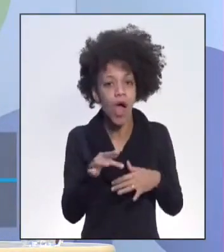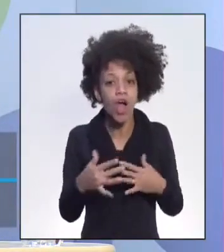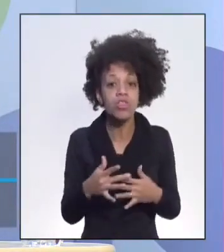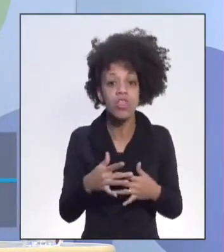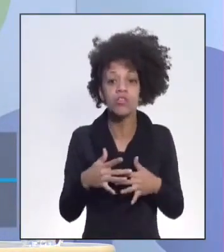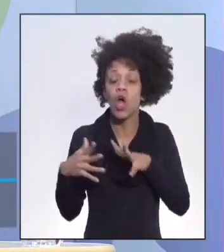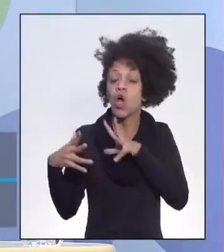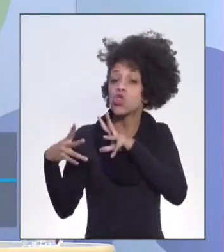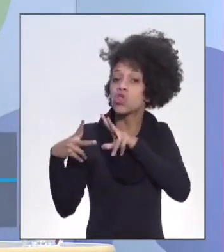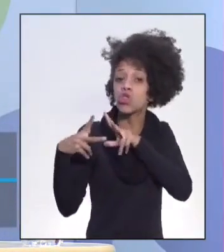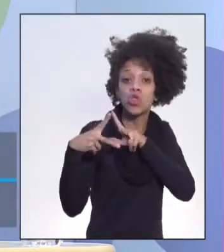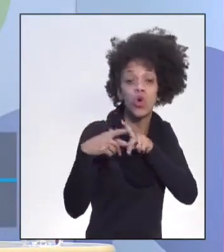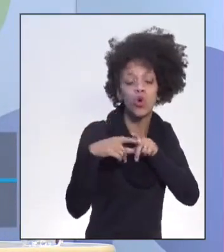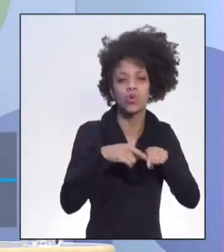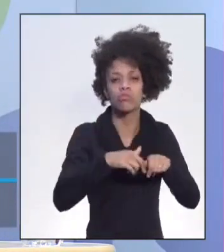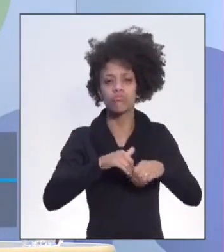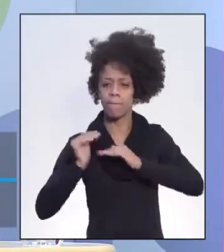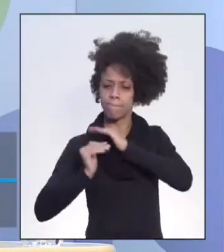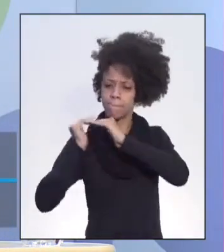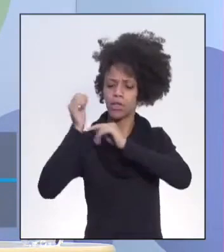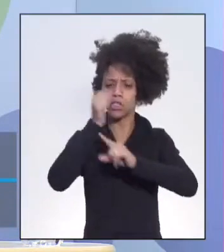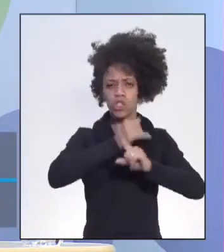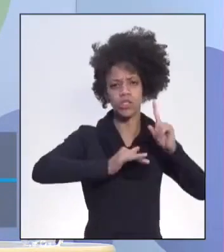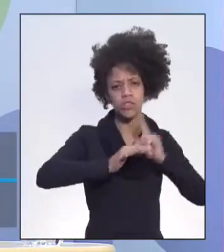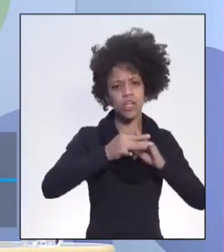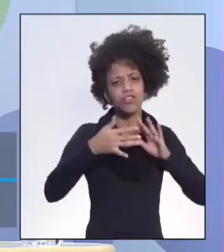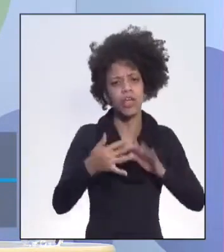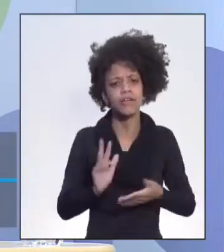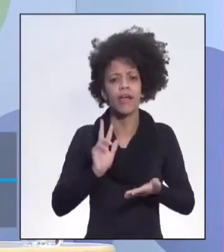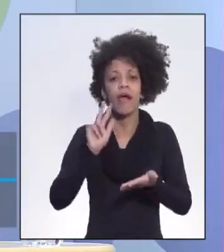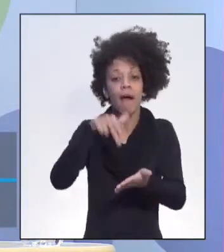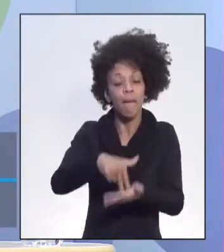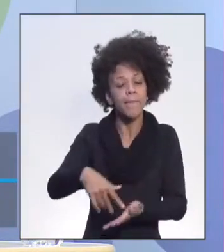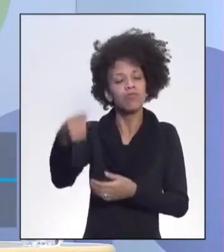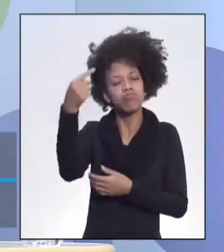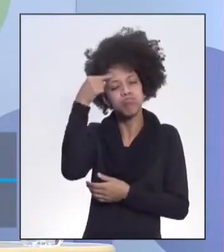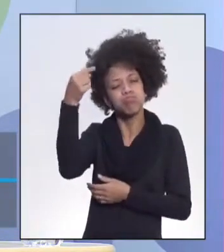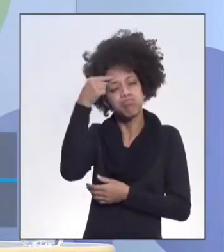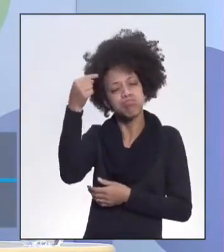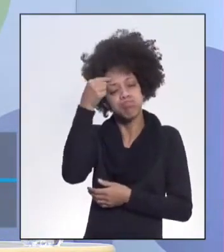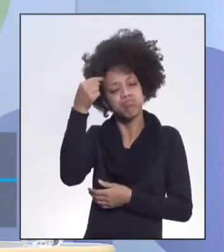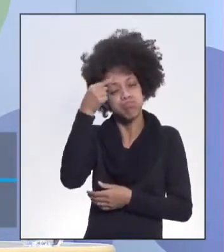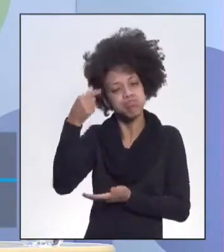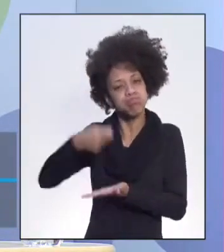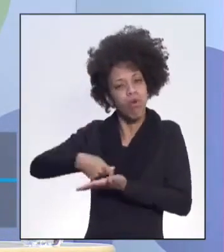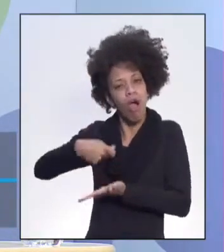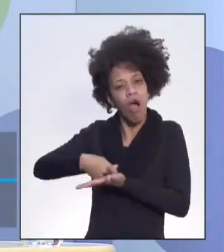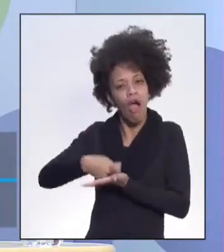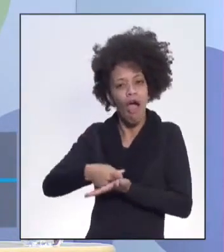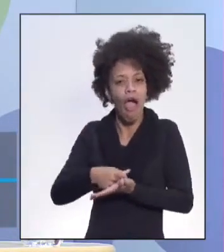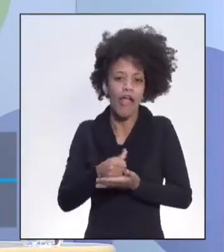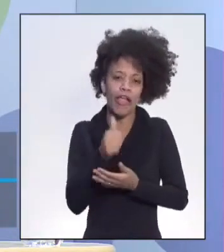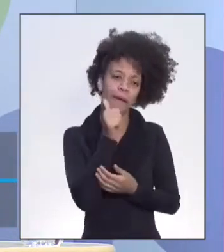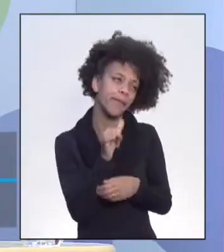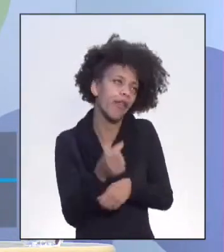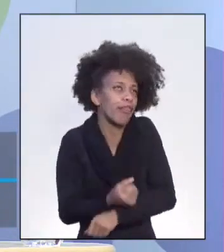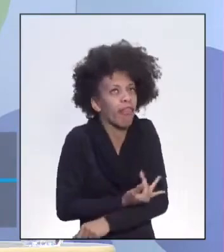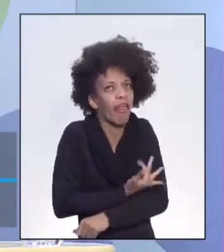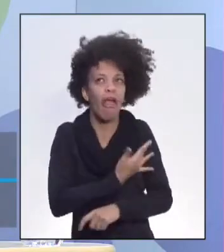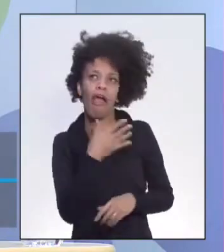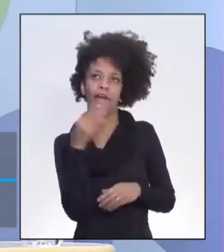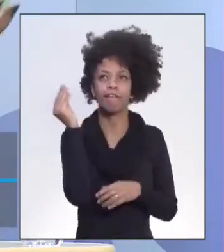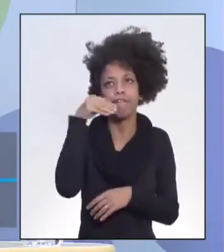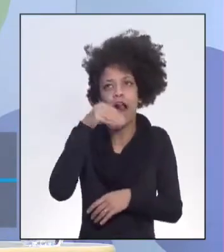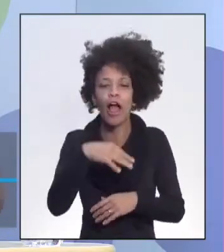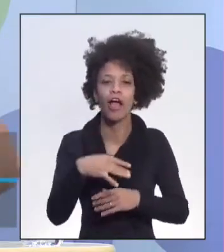falando sobre toda uma estrutura na sociedade que acaba colocando sempre na nossa cabeça o fato de que a mulher é sempre sensível, a mulher é sempre frágil, a